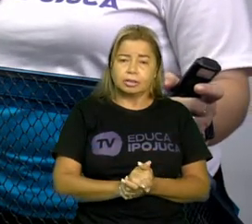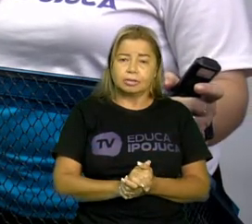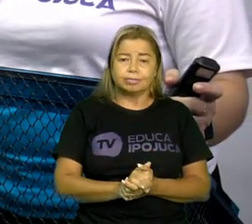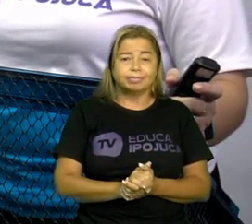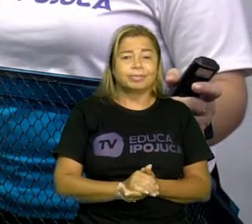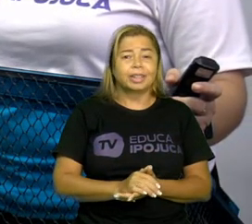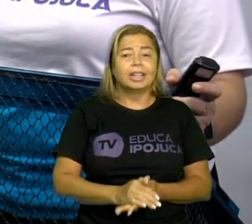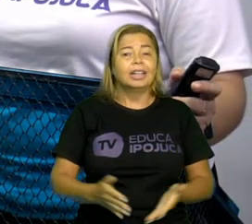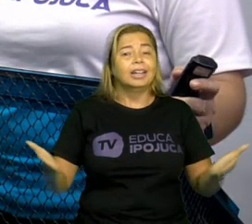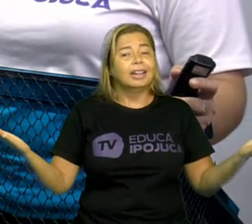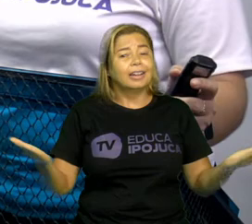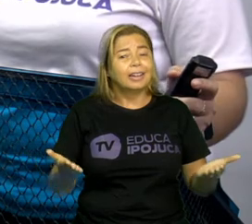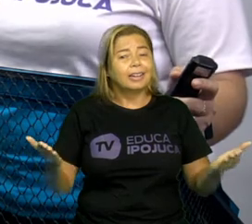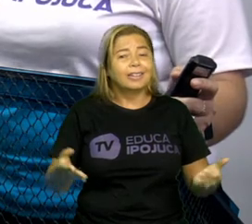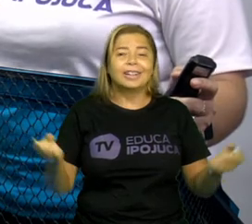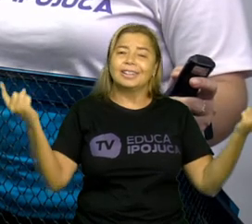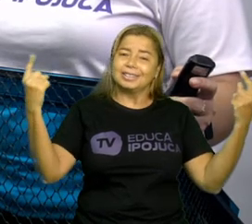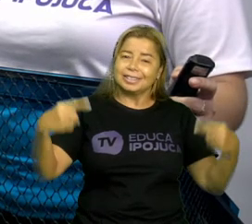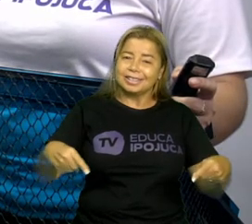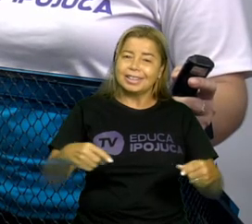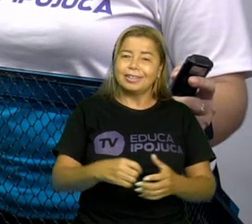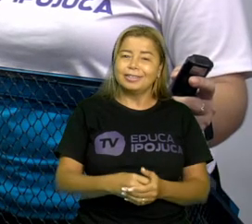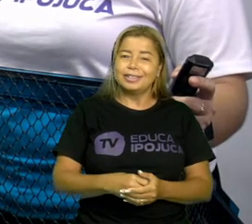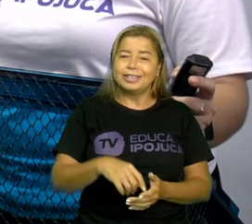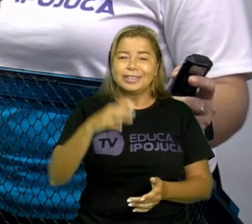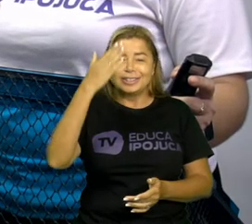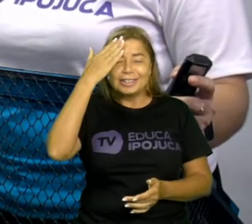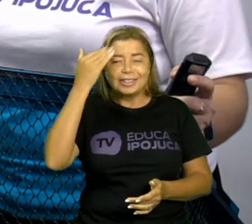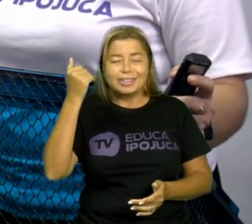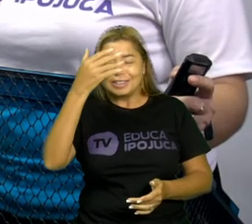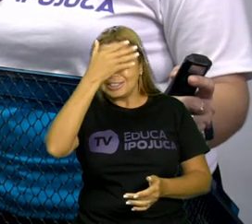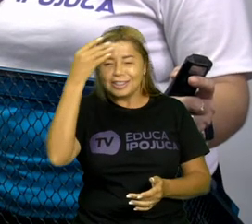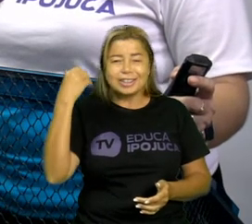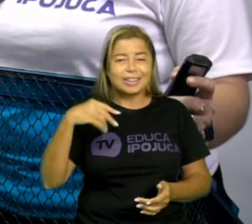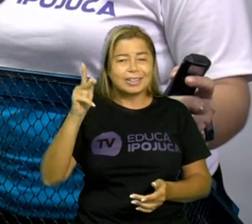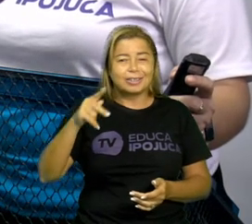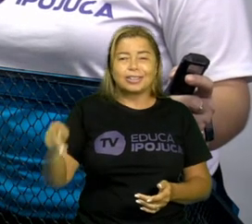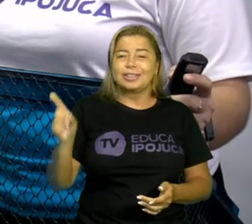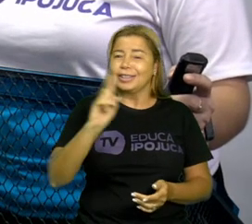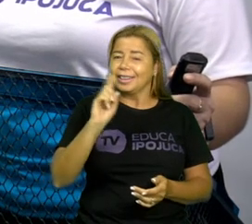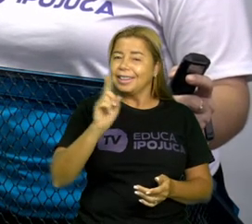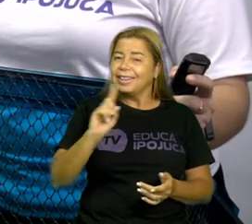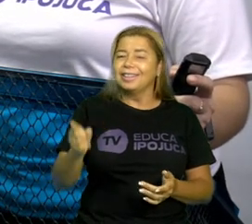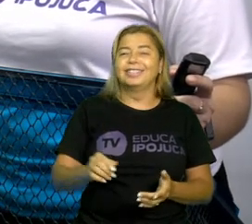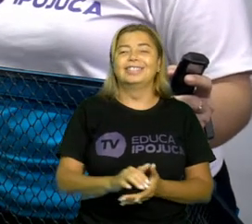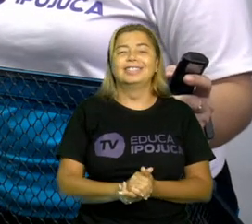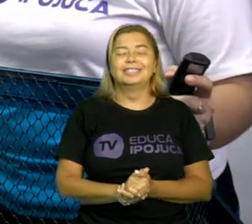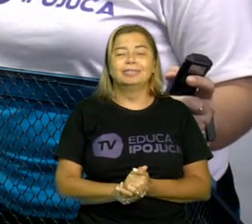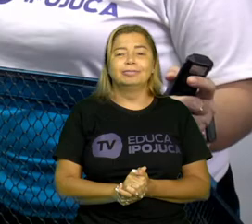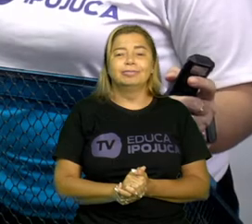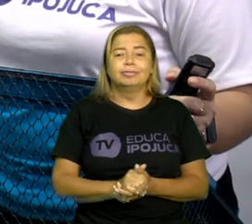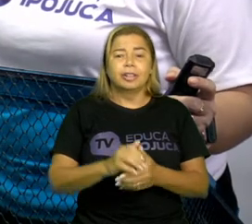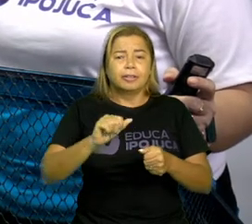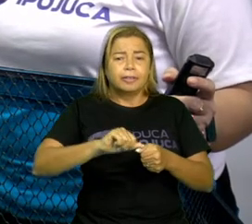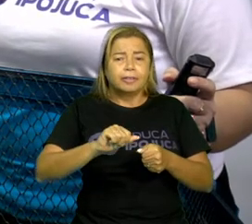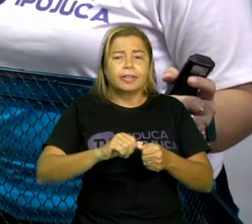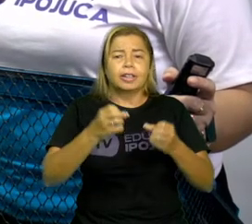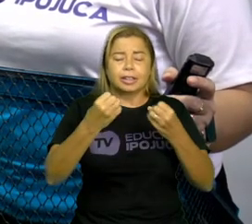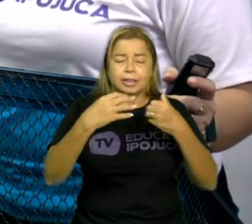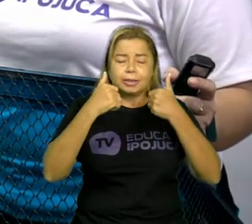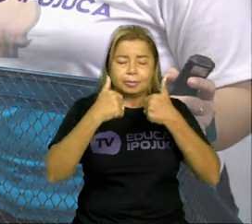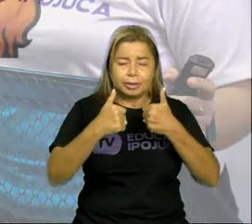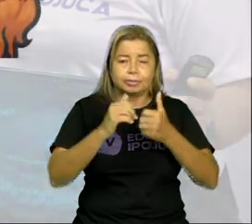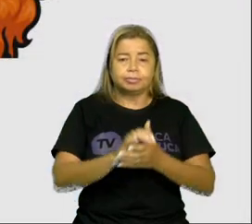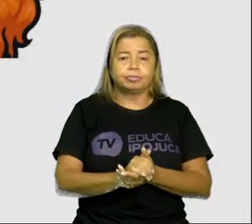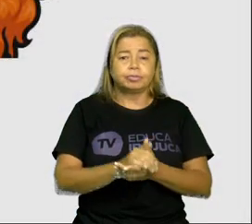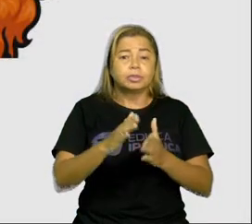chegamos à hora do nosso desafio, para vocês não esquecerem de mim, tá bom? Quero que todo mundo realize bem direitinho. Vamos lá.